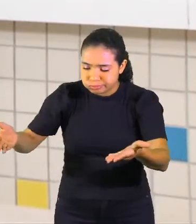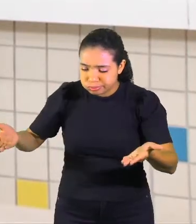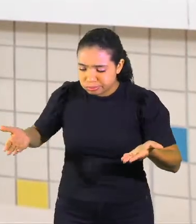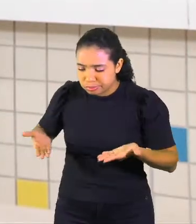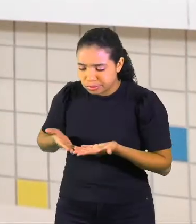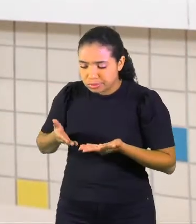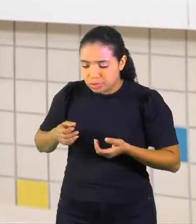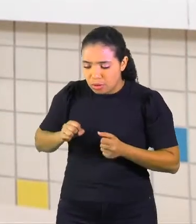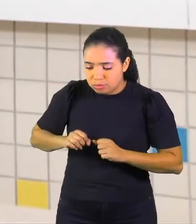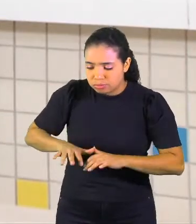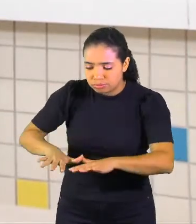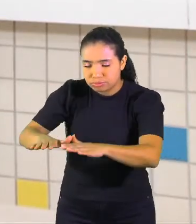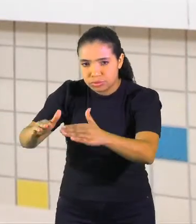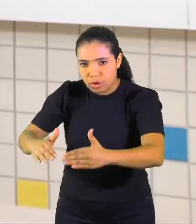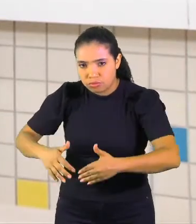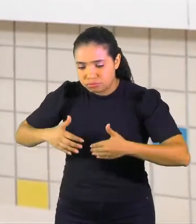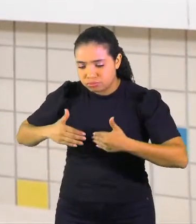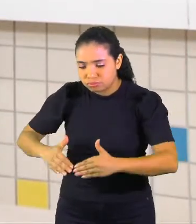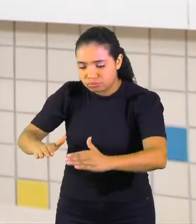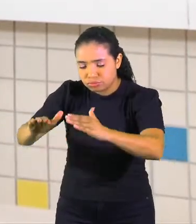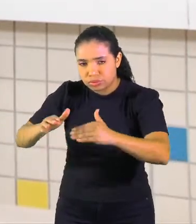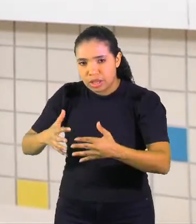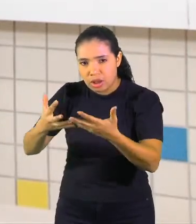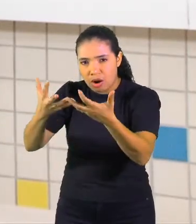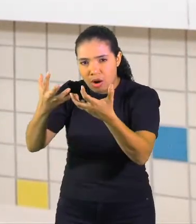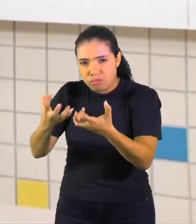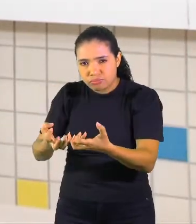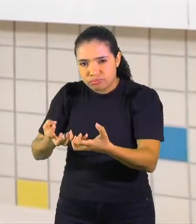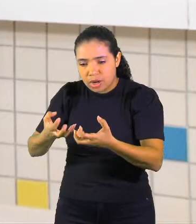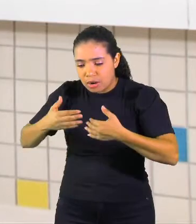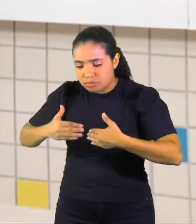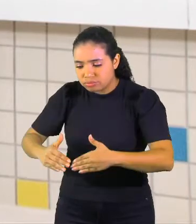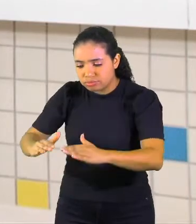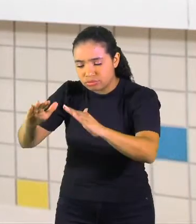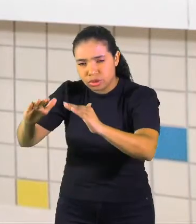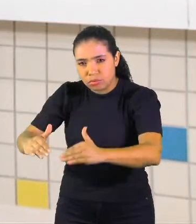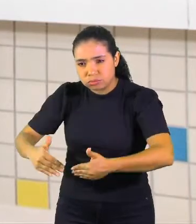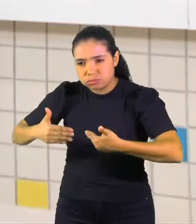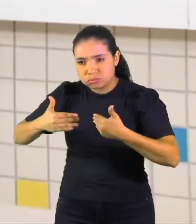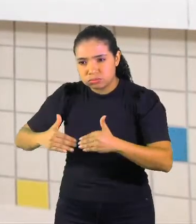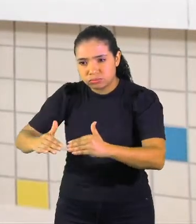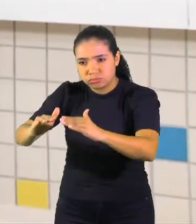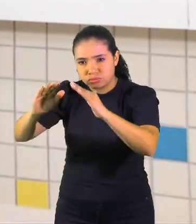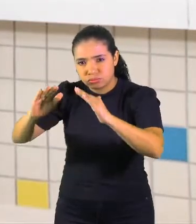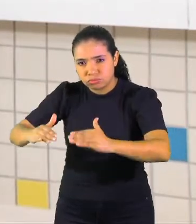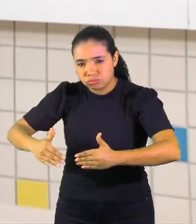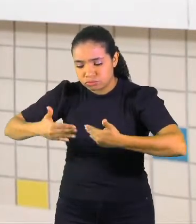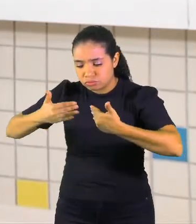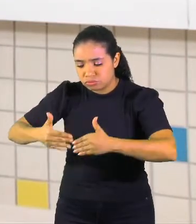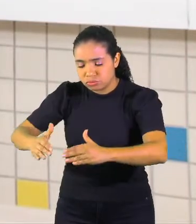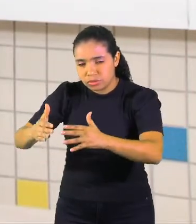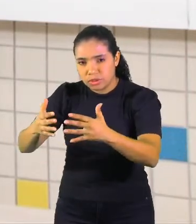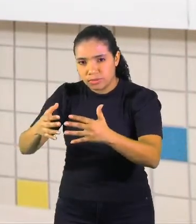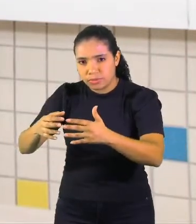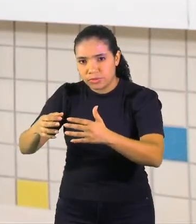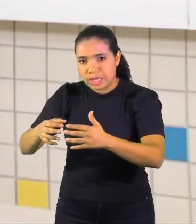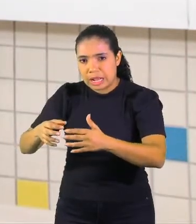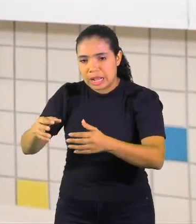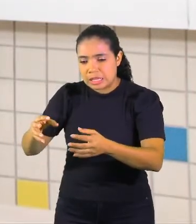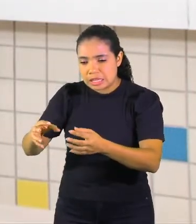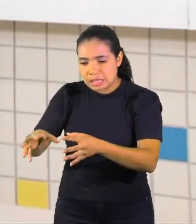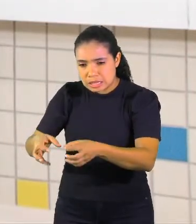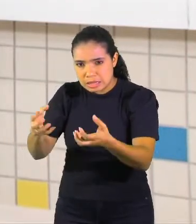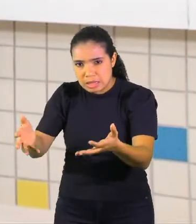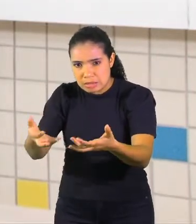o processo de secagem, que eles ficam mexendo com uns grandes rodos para secar esse café, para